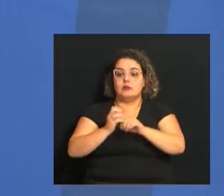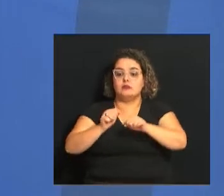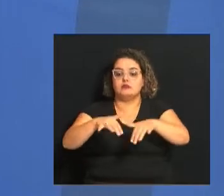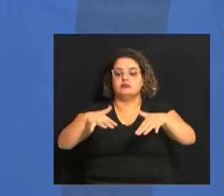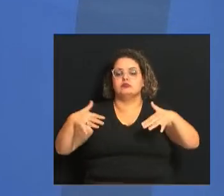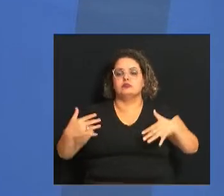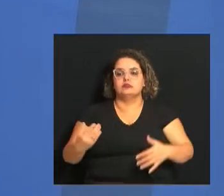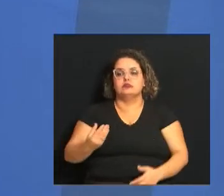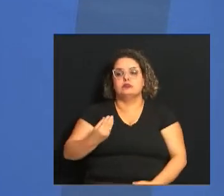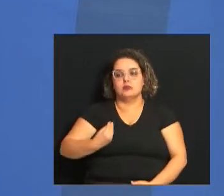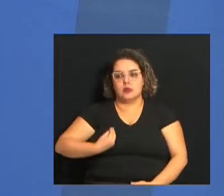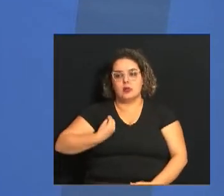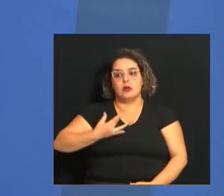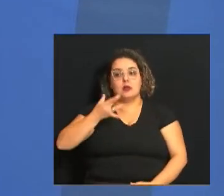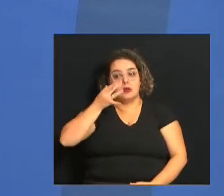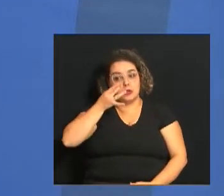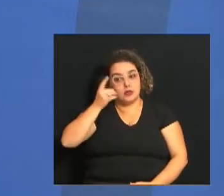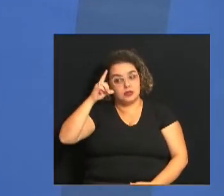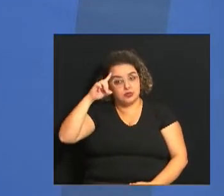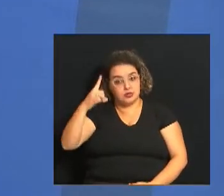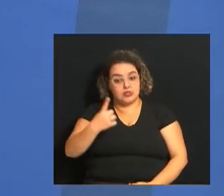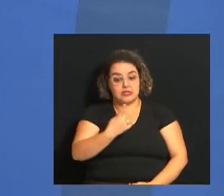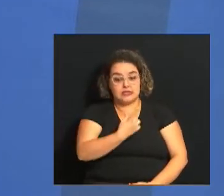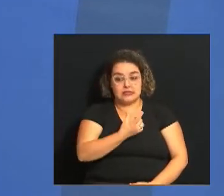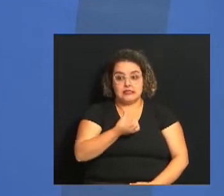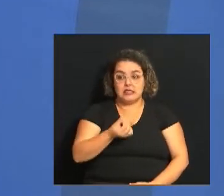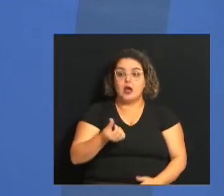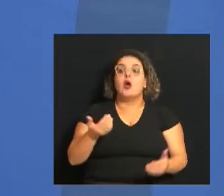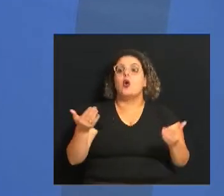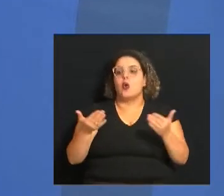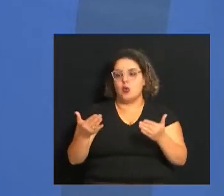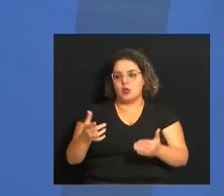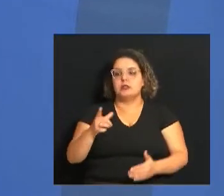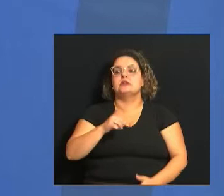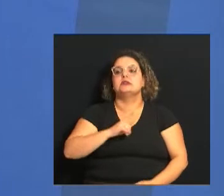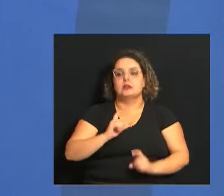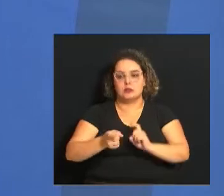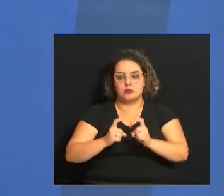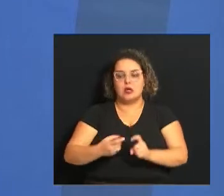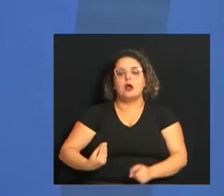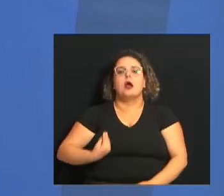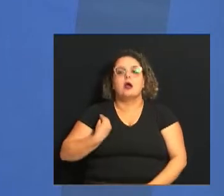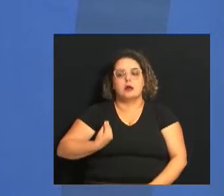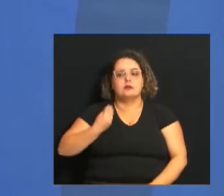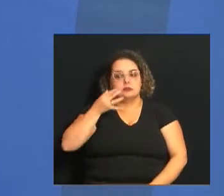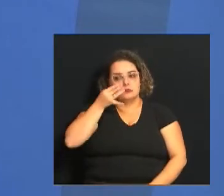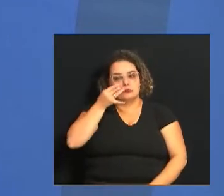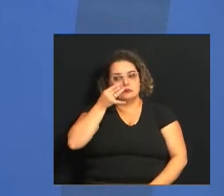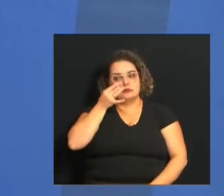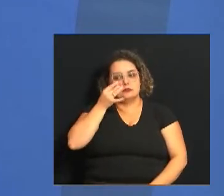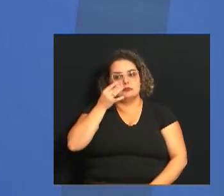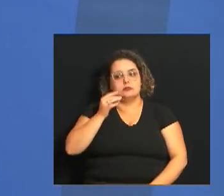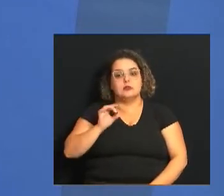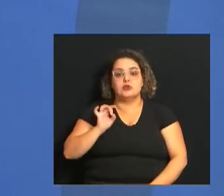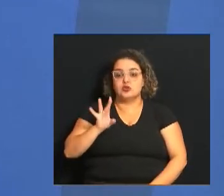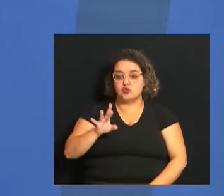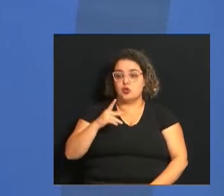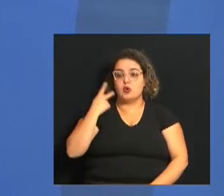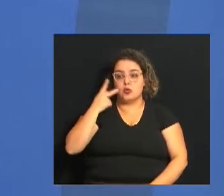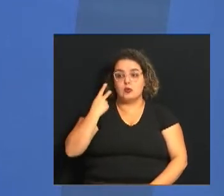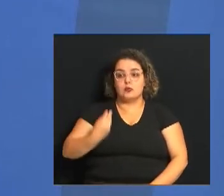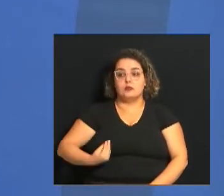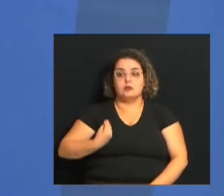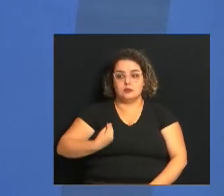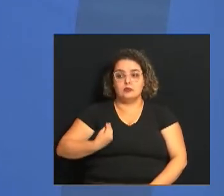partir de segunda-feira, dia 16. Hoje nós temos reunião presencial, sim, ainda só com a participação dos vereadores. Olha, daqui a